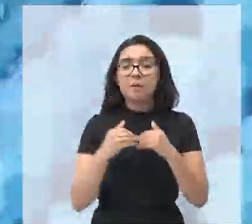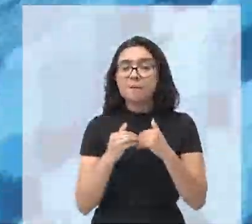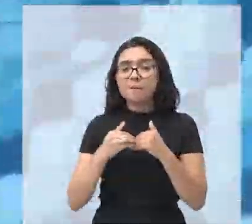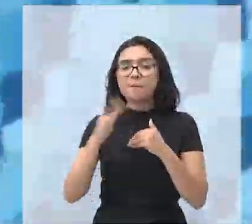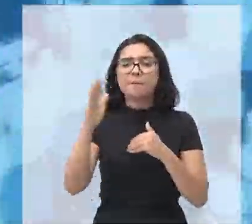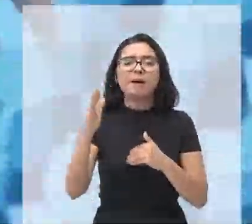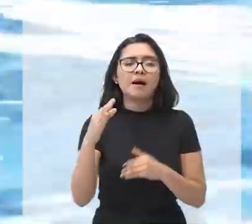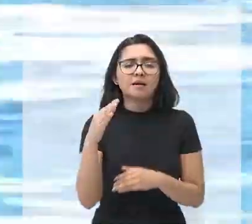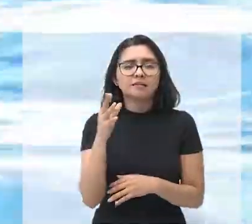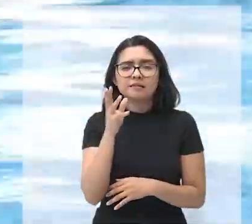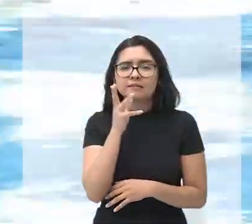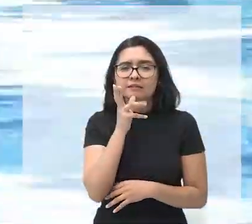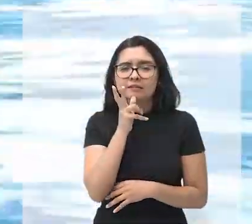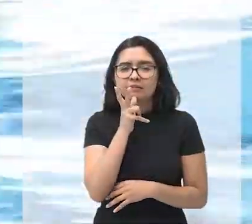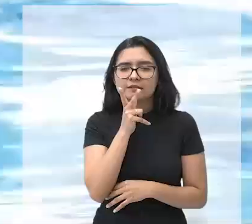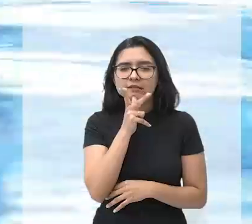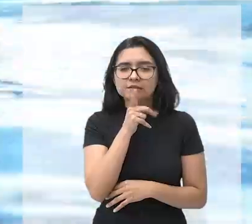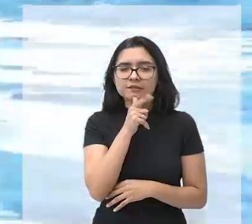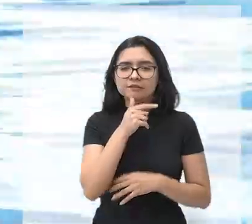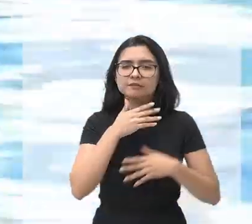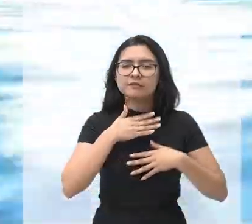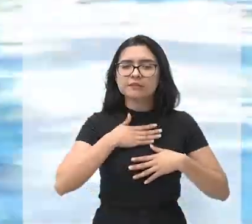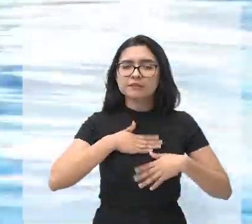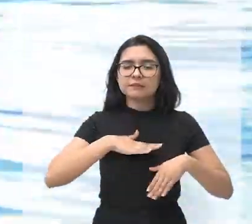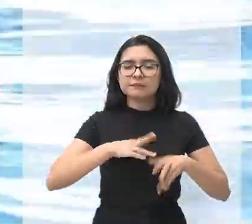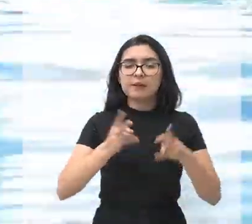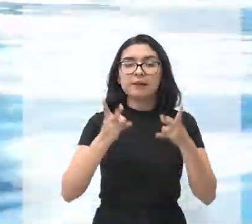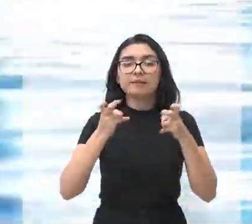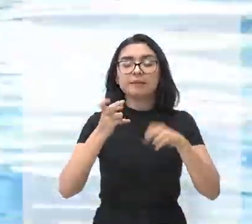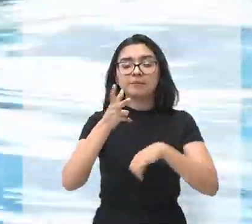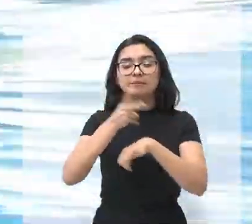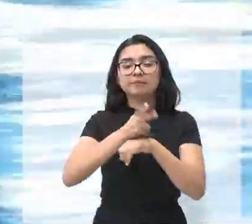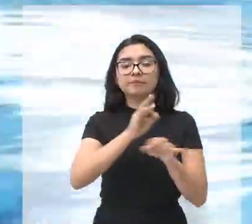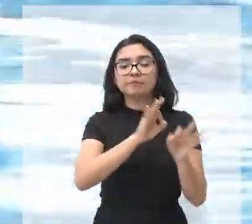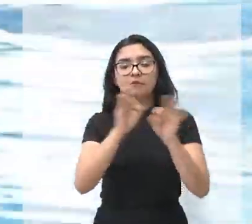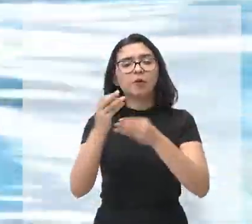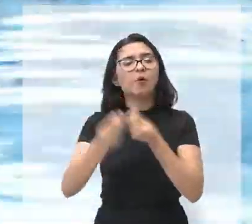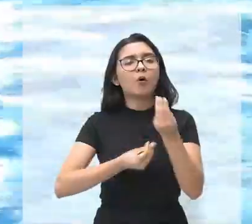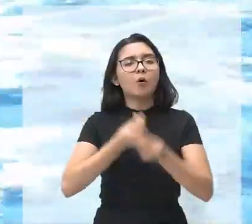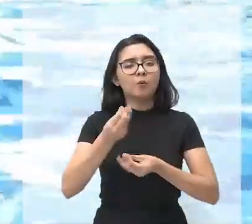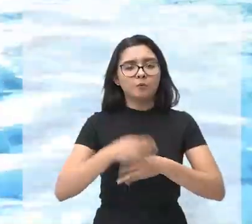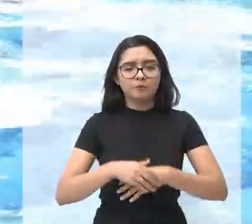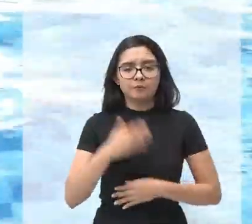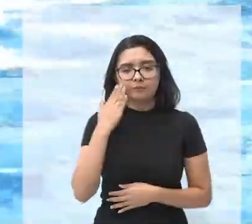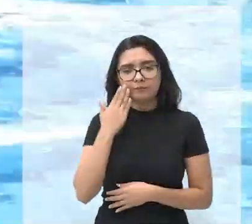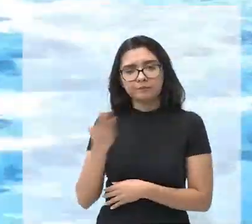mais lentos. Observem aí como ele ocorre.